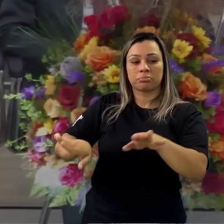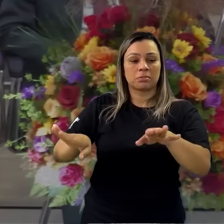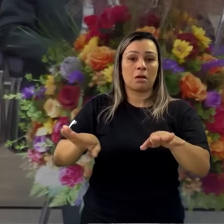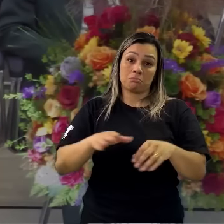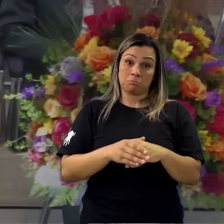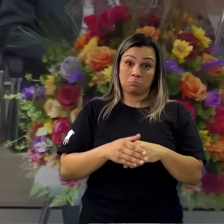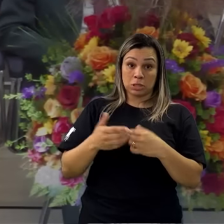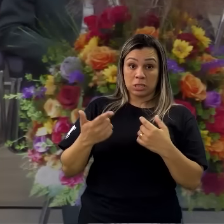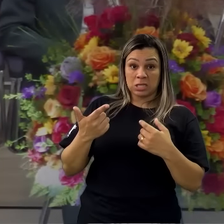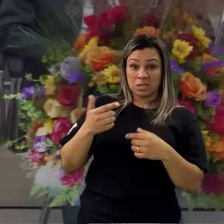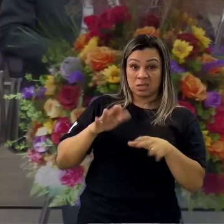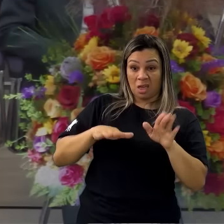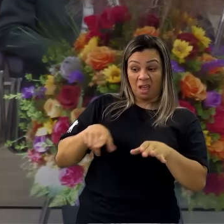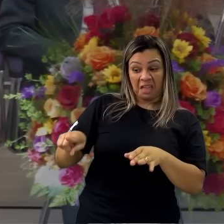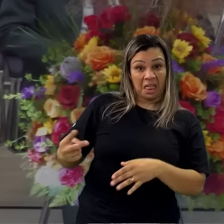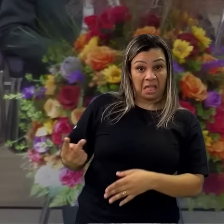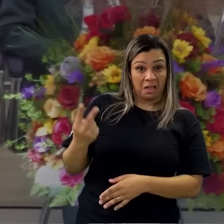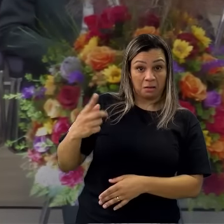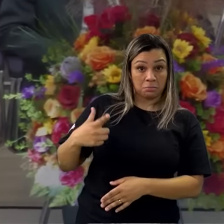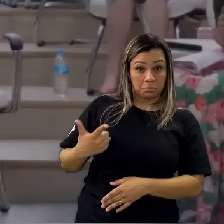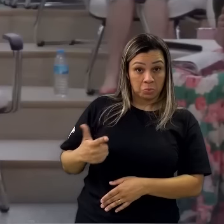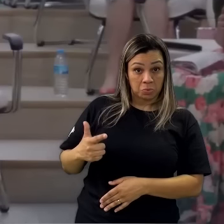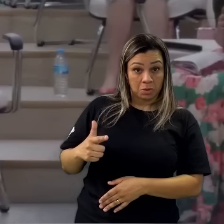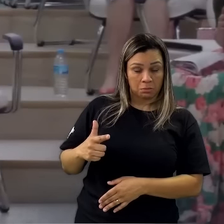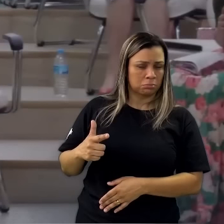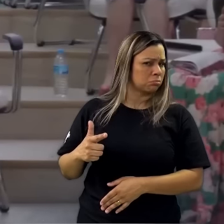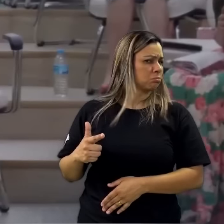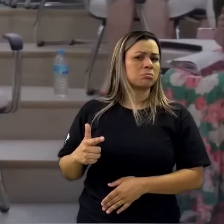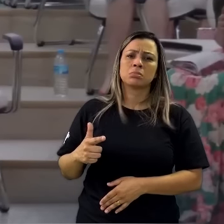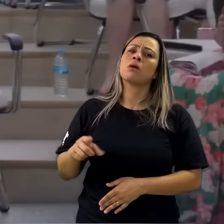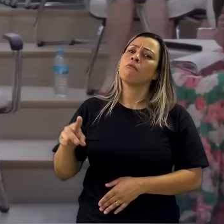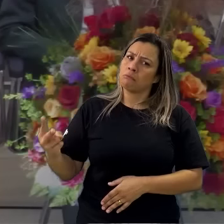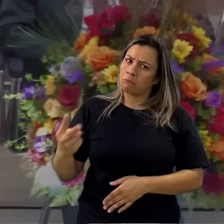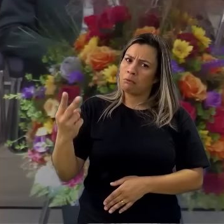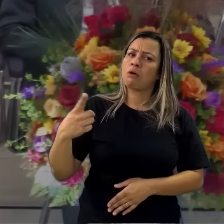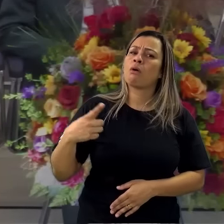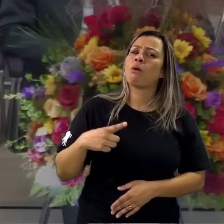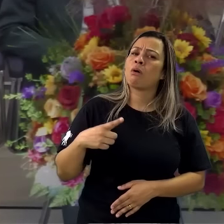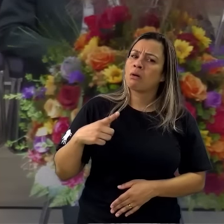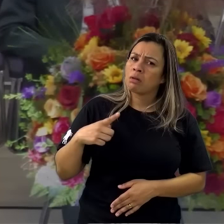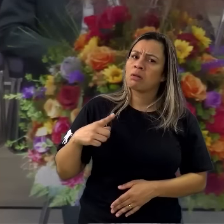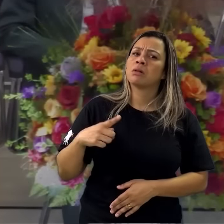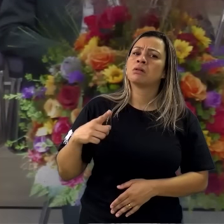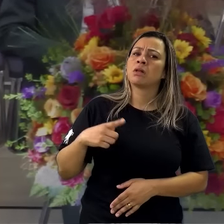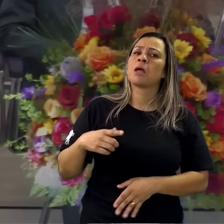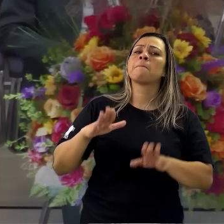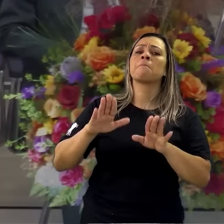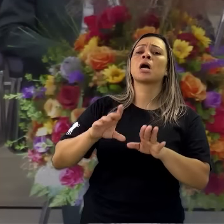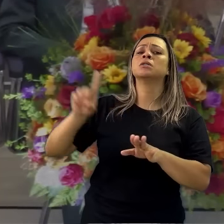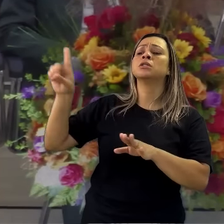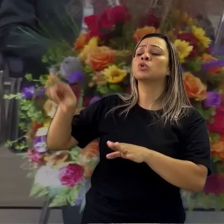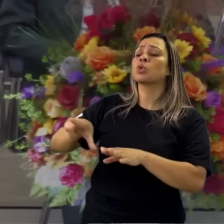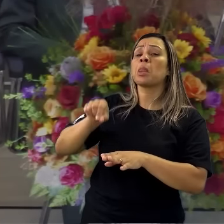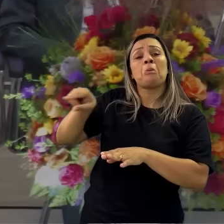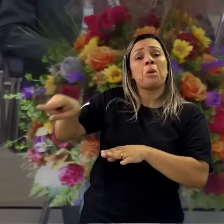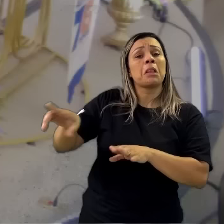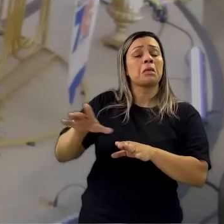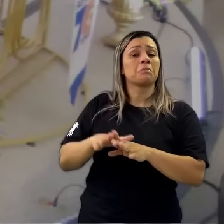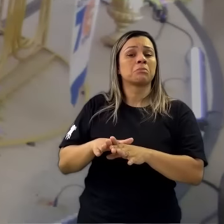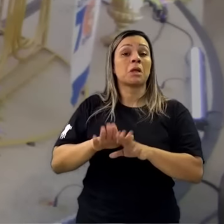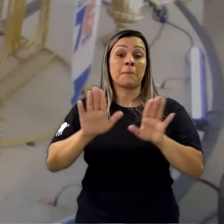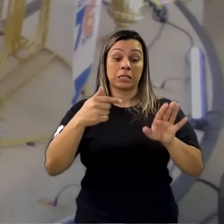só que lá tá sendo um instrumento na mão de Deus só que isso não dá o direito de dizer que eu estou com o microfone na mão eu sou maior do que o porteiro